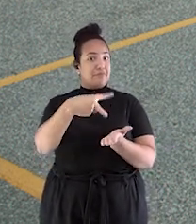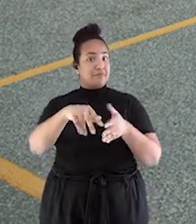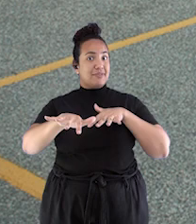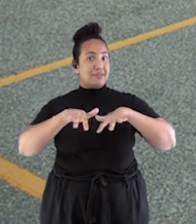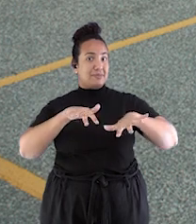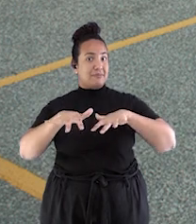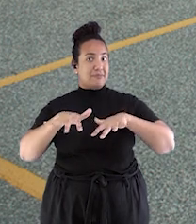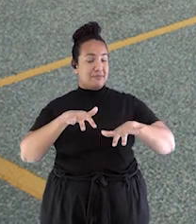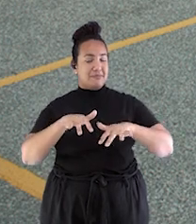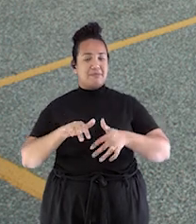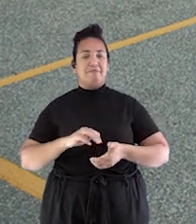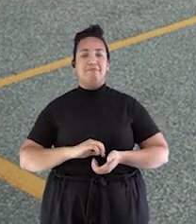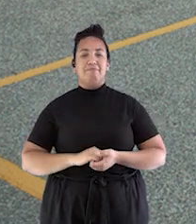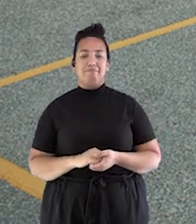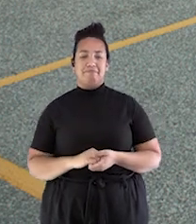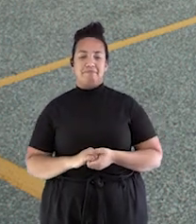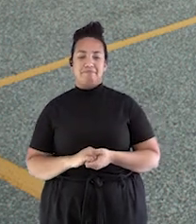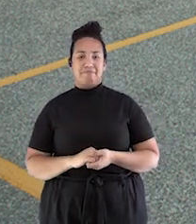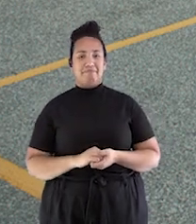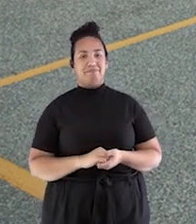dos movimentos!